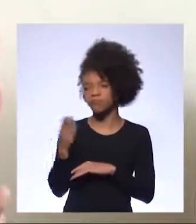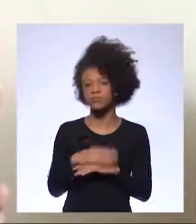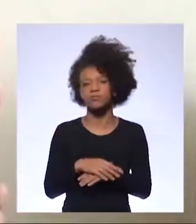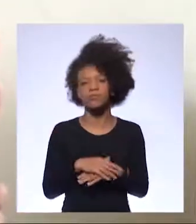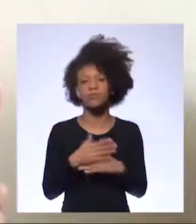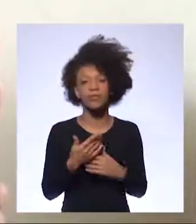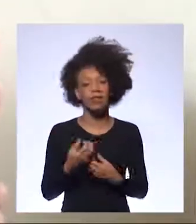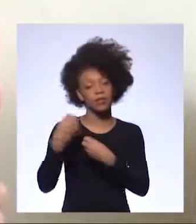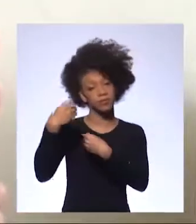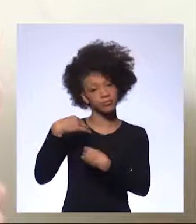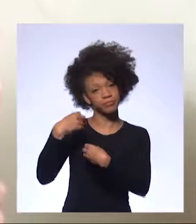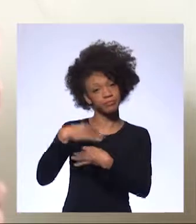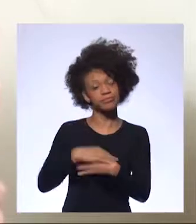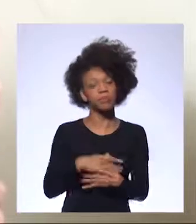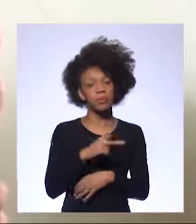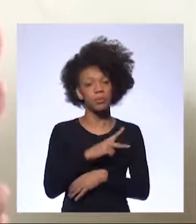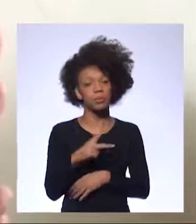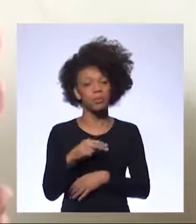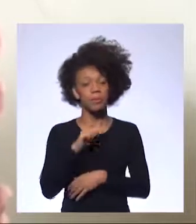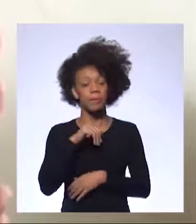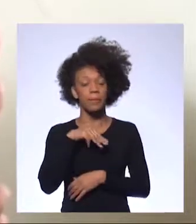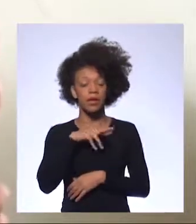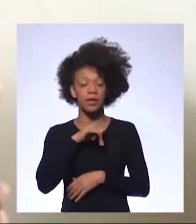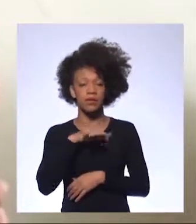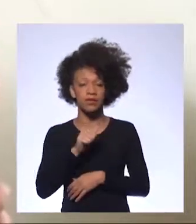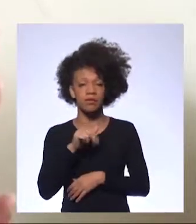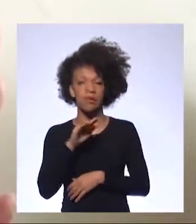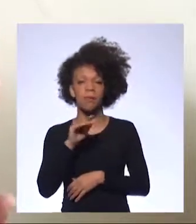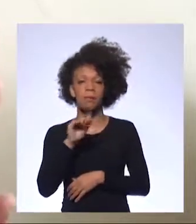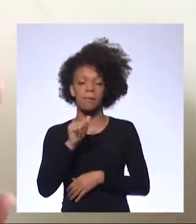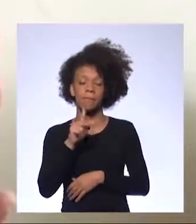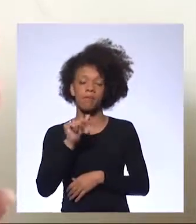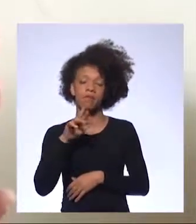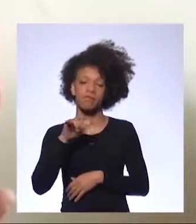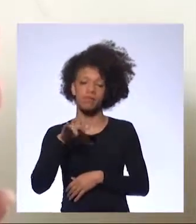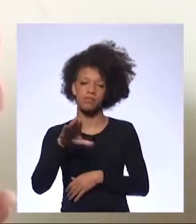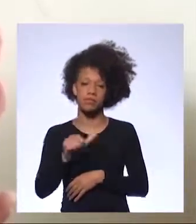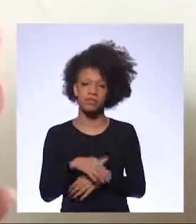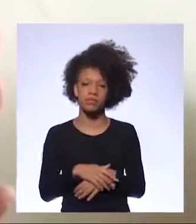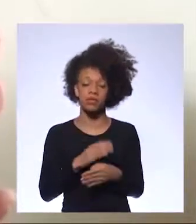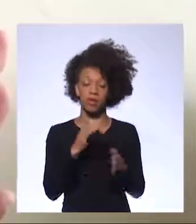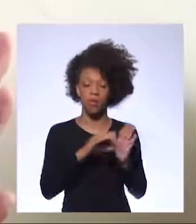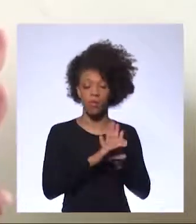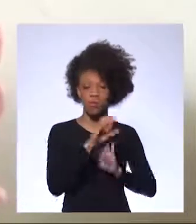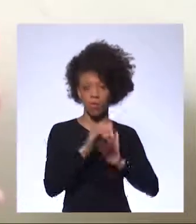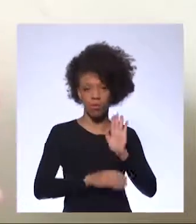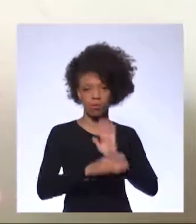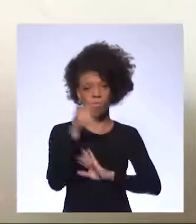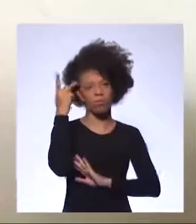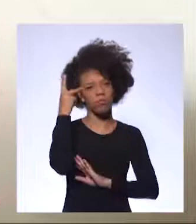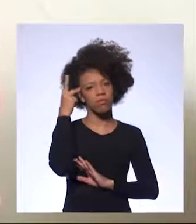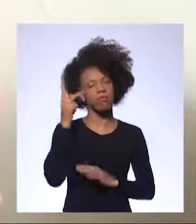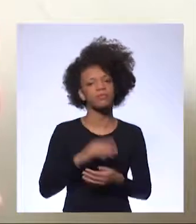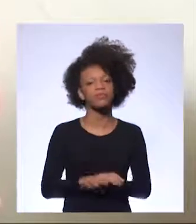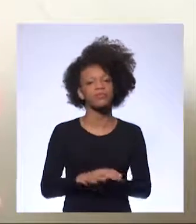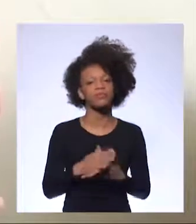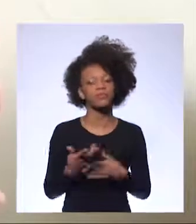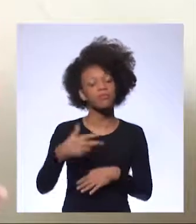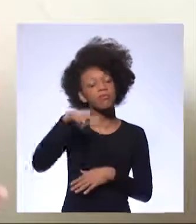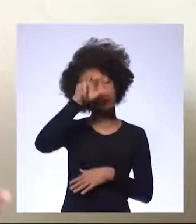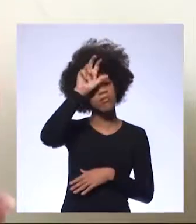quem me orientou foi a professora Maria Aparecida e esse trabalho tá no currículo Paulista 11